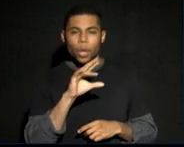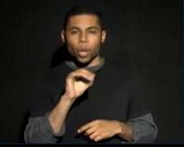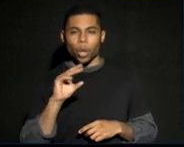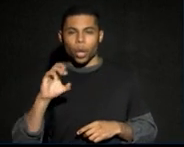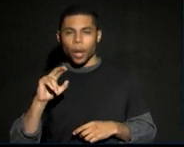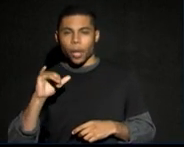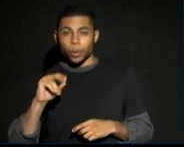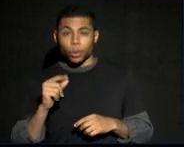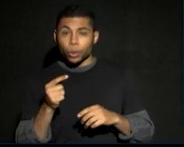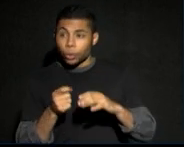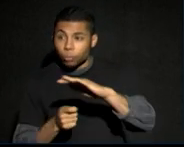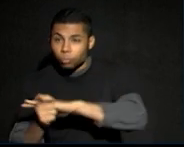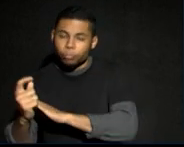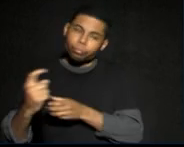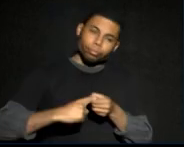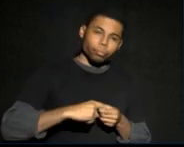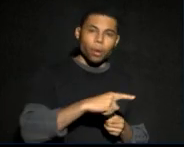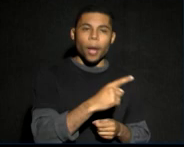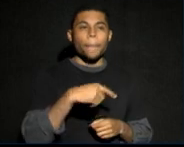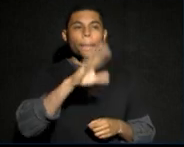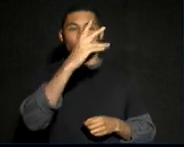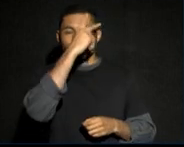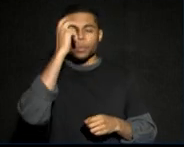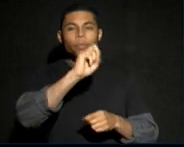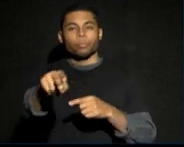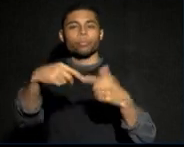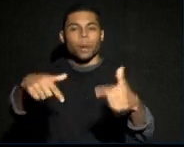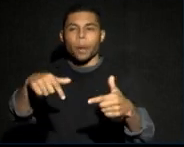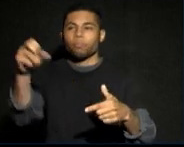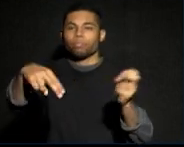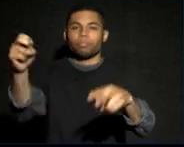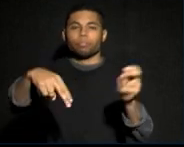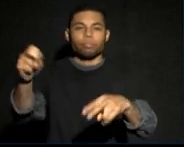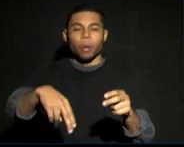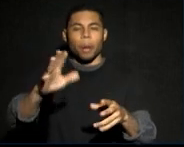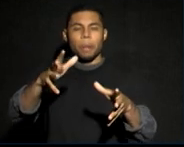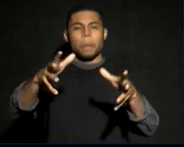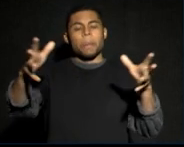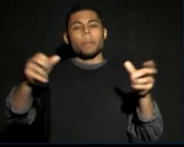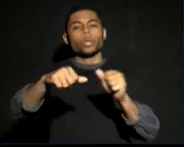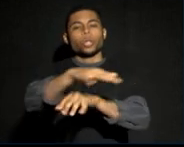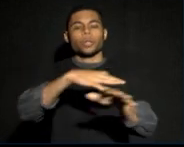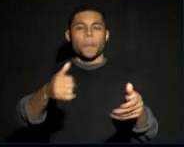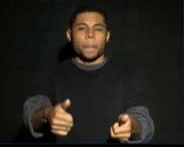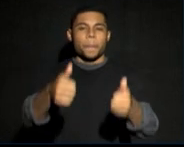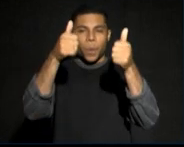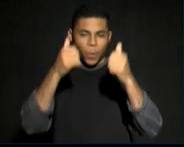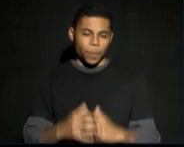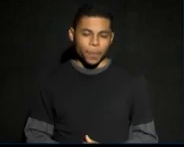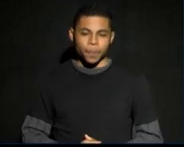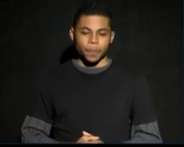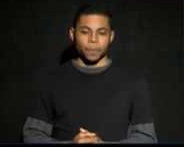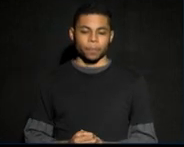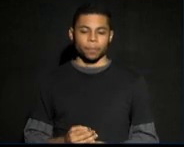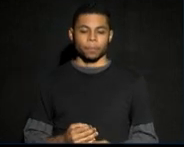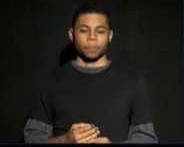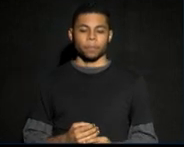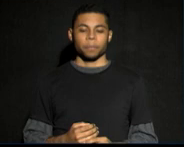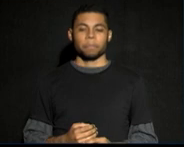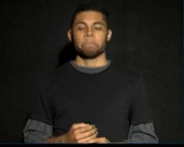suporte que chegar lá gera Mais Emprego é mais bem locado e traz mais envolvimento social do que significa no campeão nacional